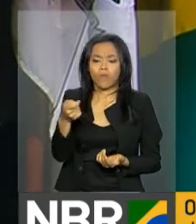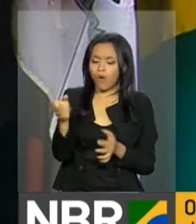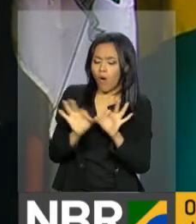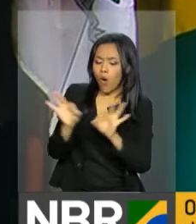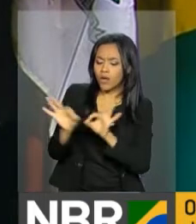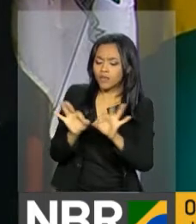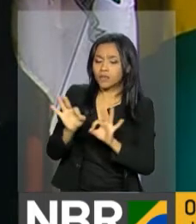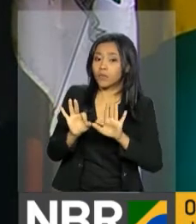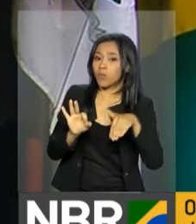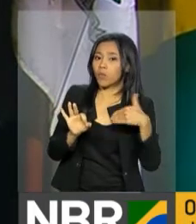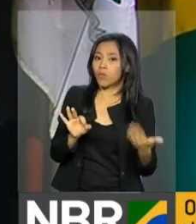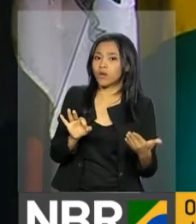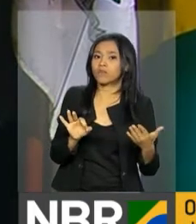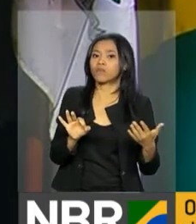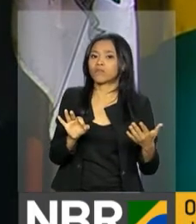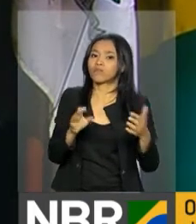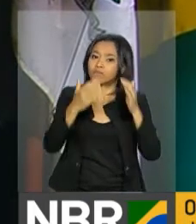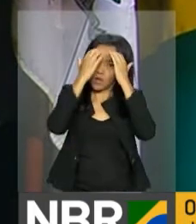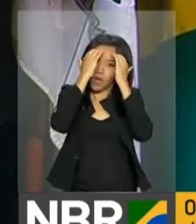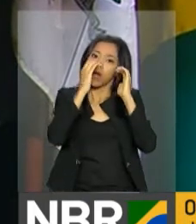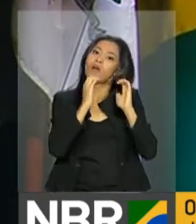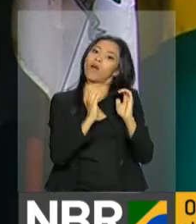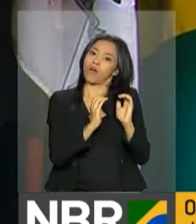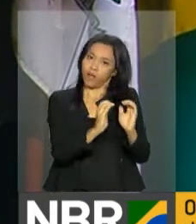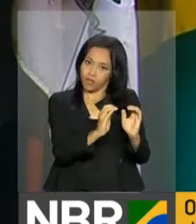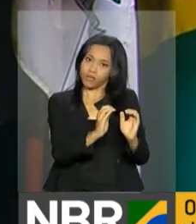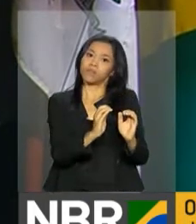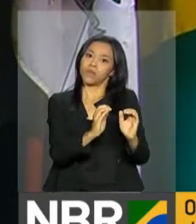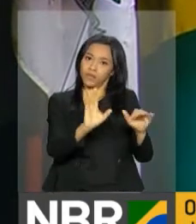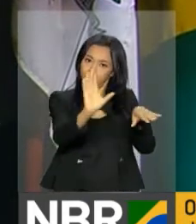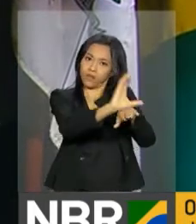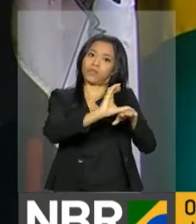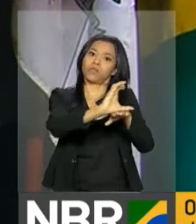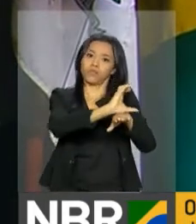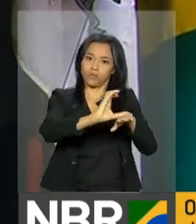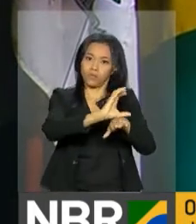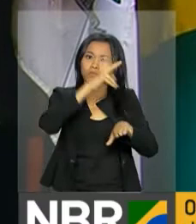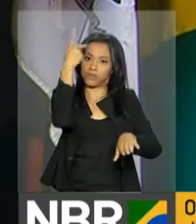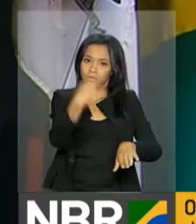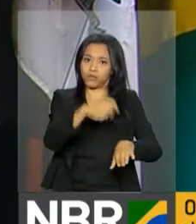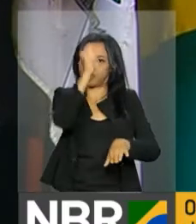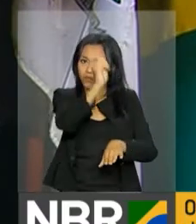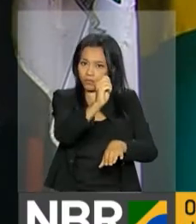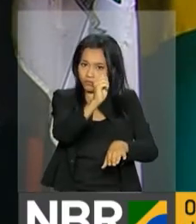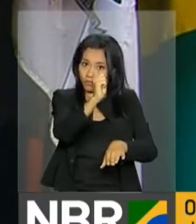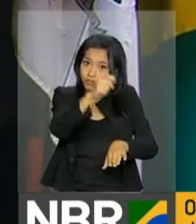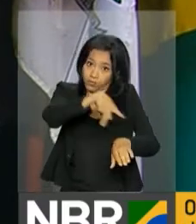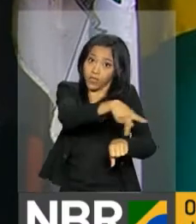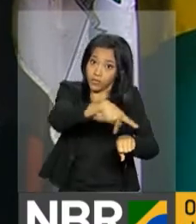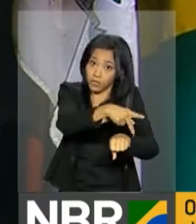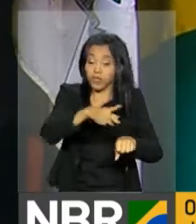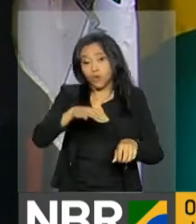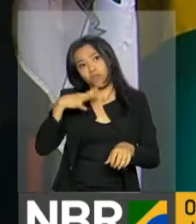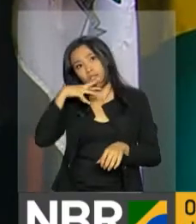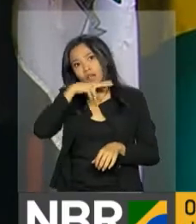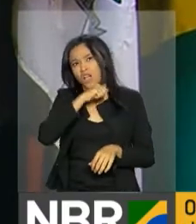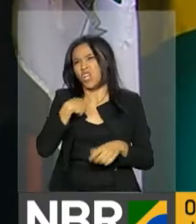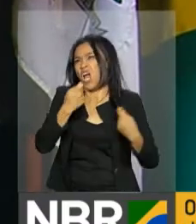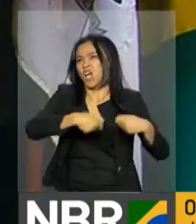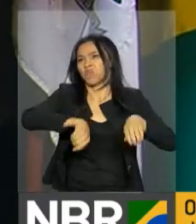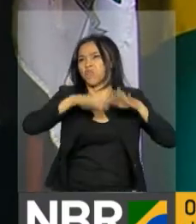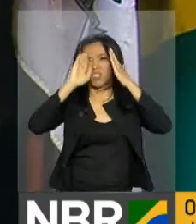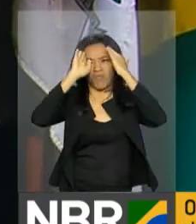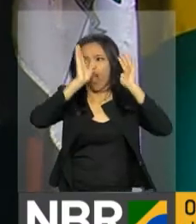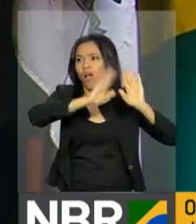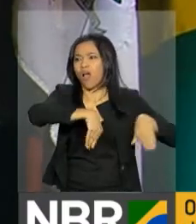tem cumprimento restrito e estrito a norma jurídica quando você acha que você não precisa cumprir a norma